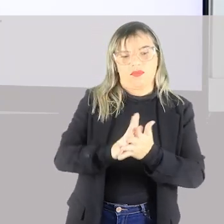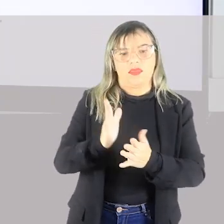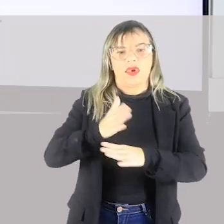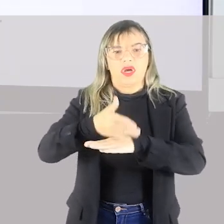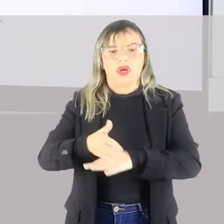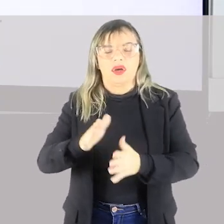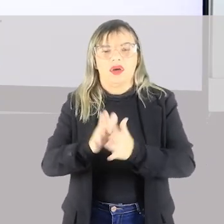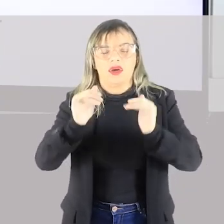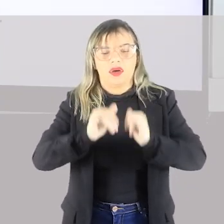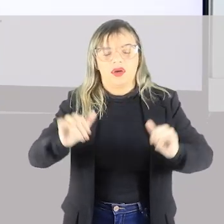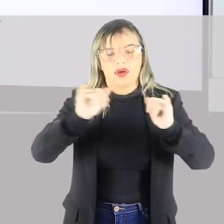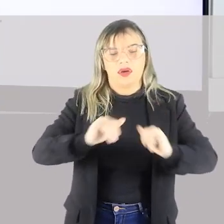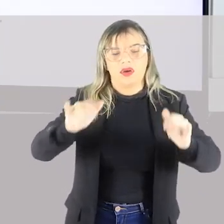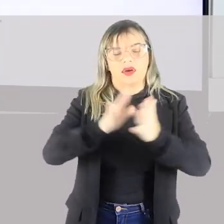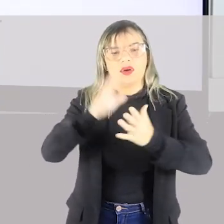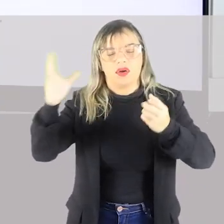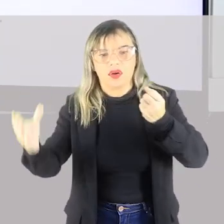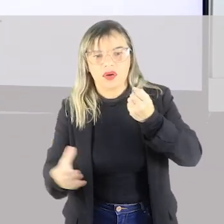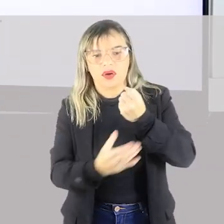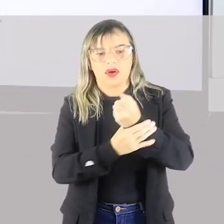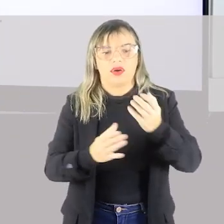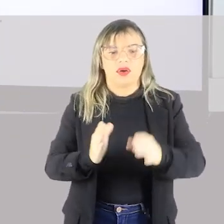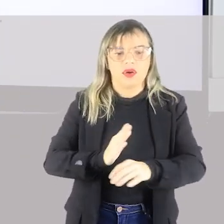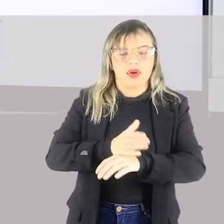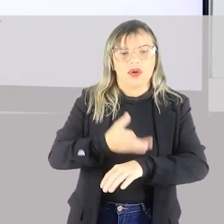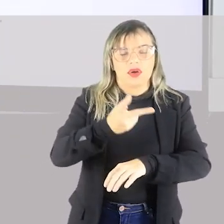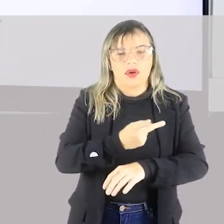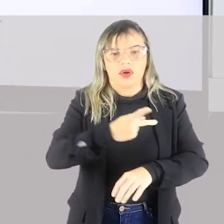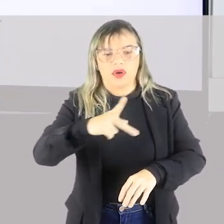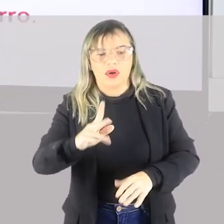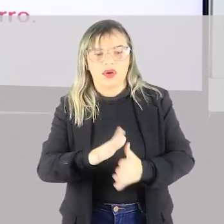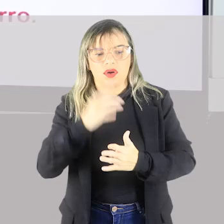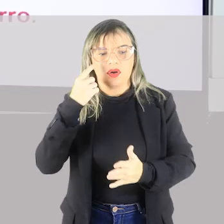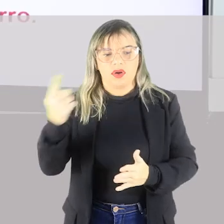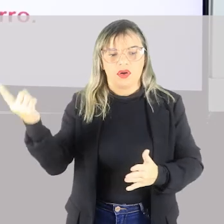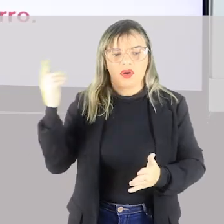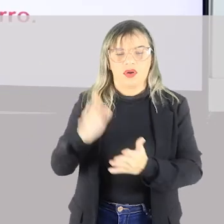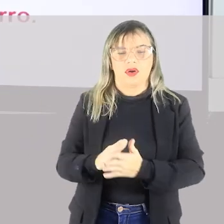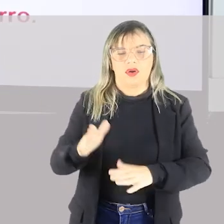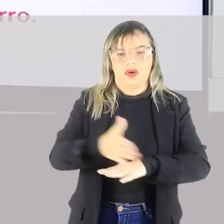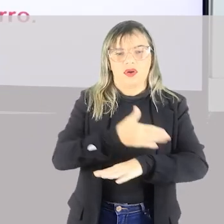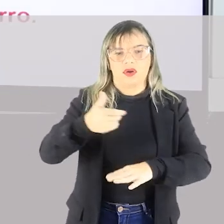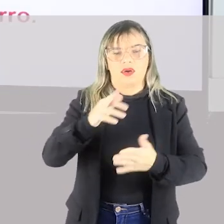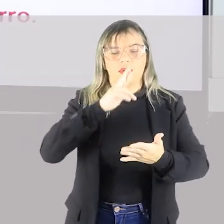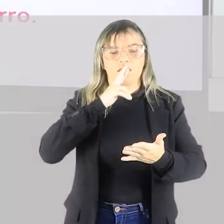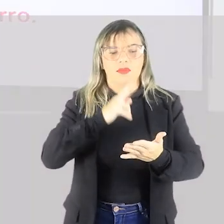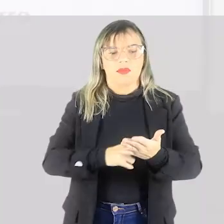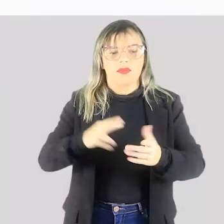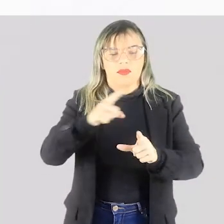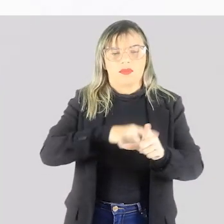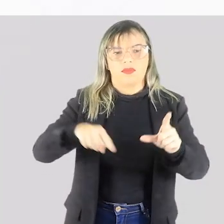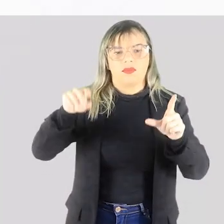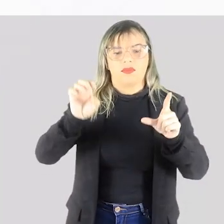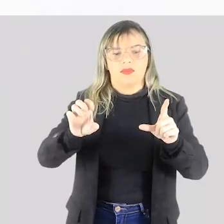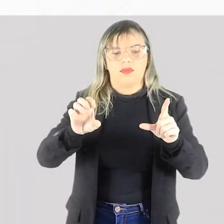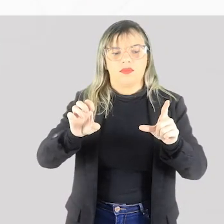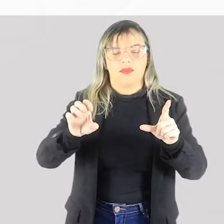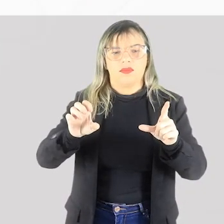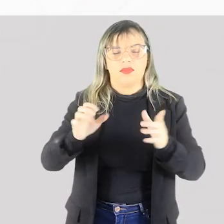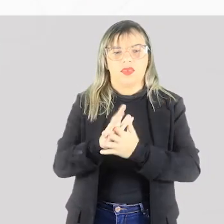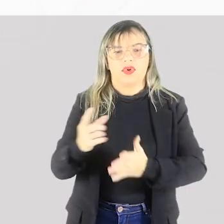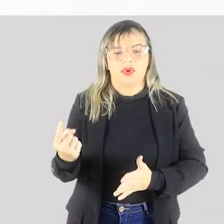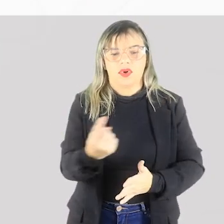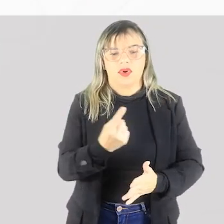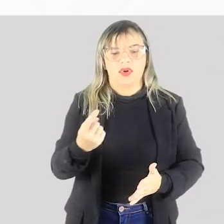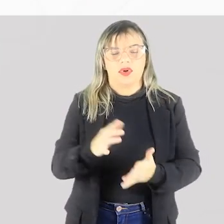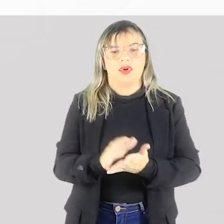informações e aquilo que garanta também a sua participação. Logo, pessoal, a alternativa que melhor responde é exatamente a letra E. É a única